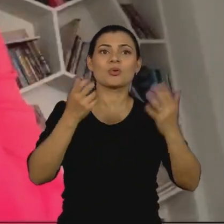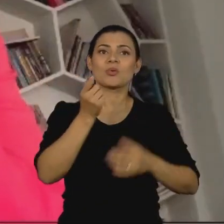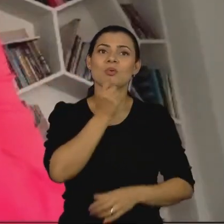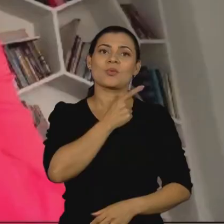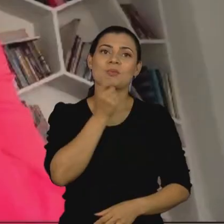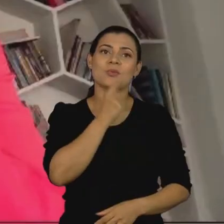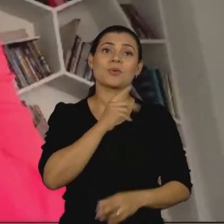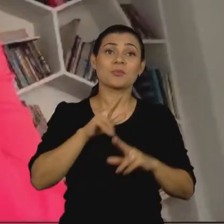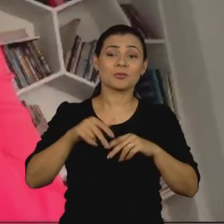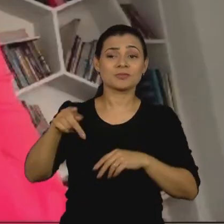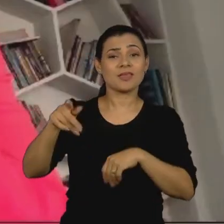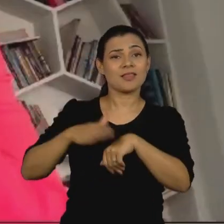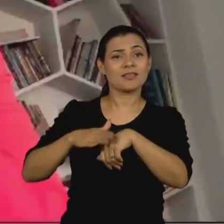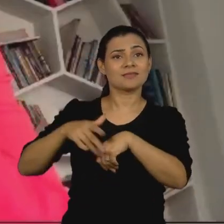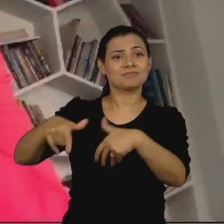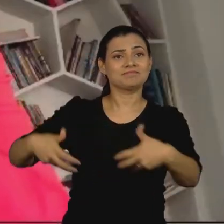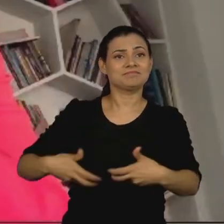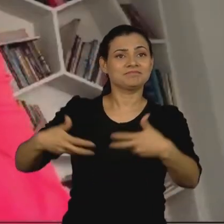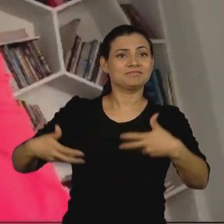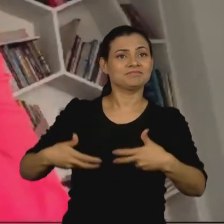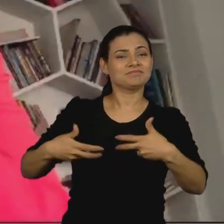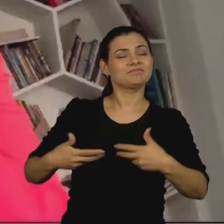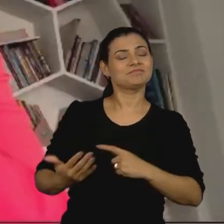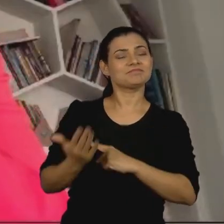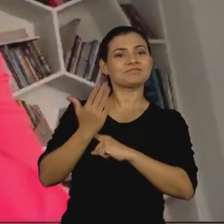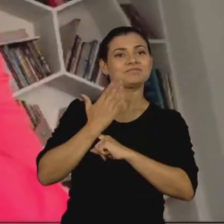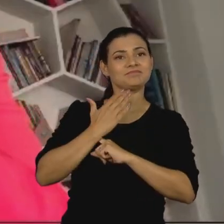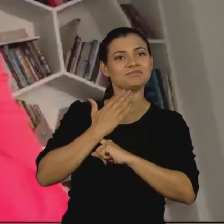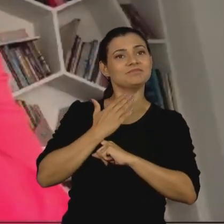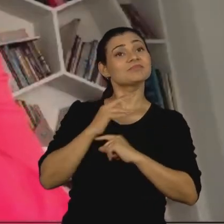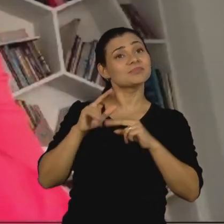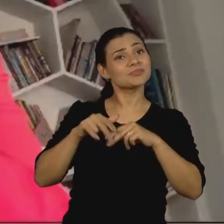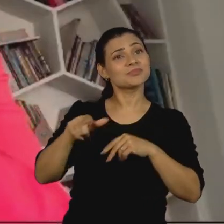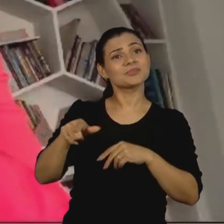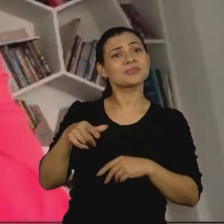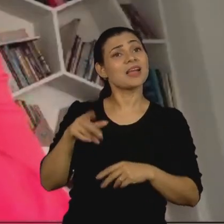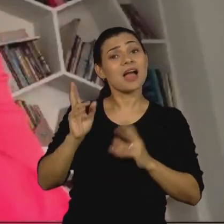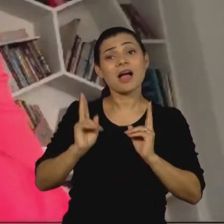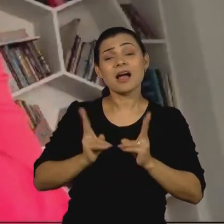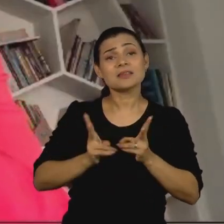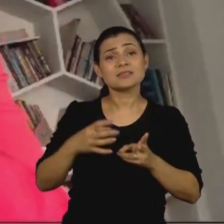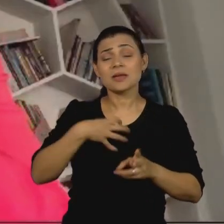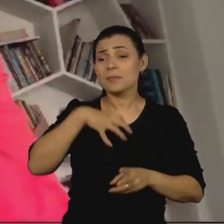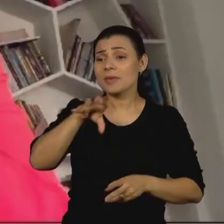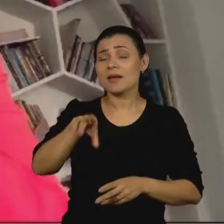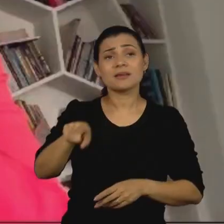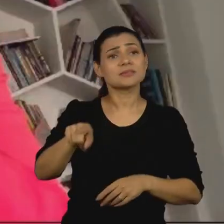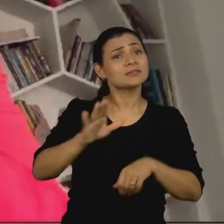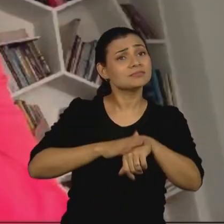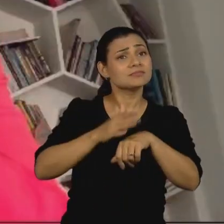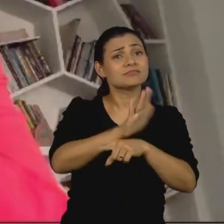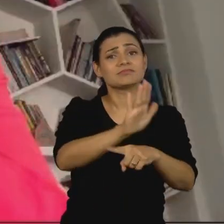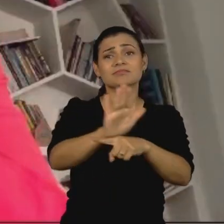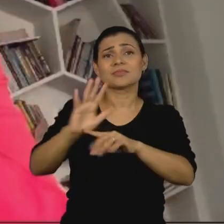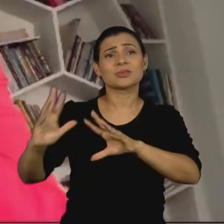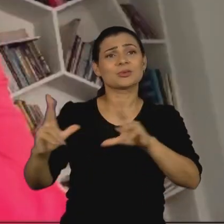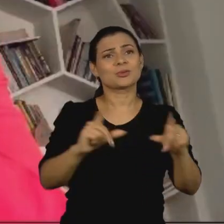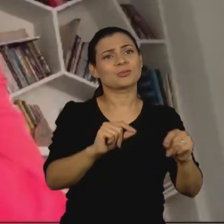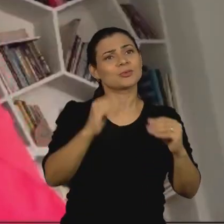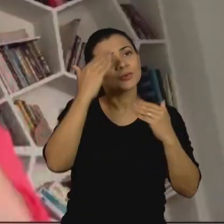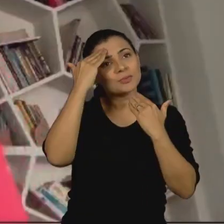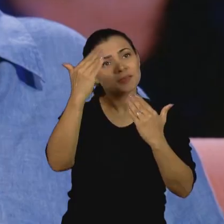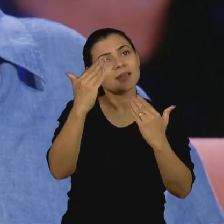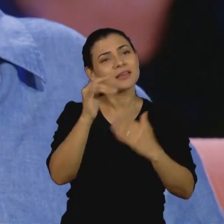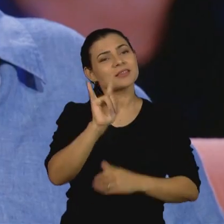E foi o Paulo que me deu essa luz. E é assim, ele é assim com todo mundo. Eu tô com todos que estão em volta dele. Obrigada, amor,